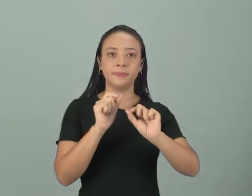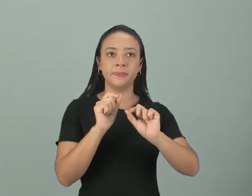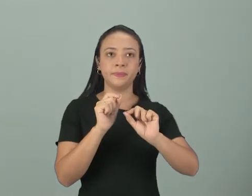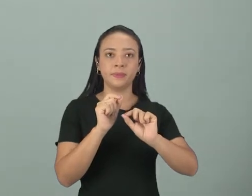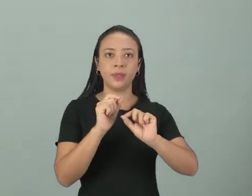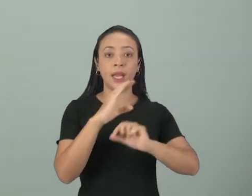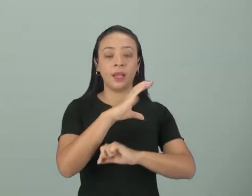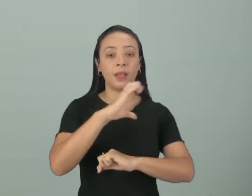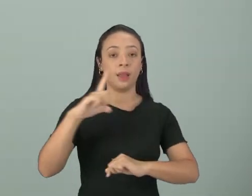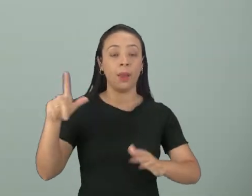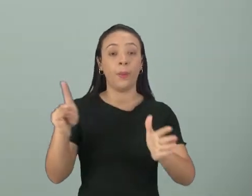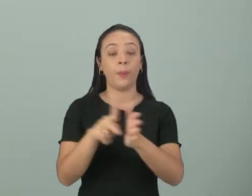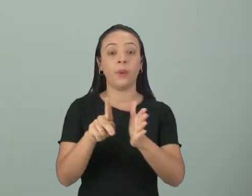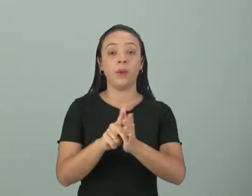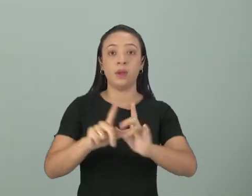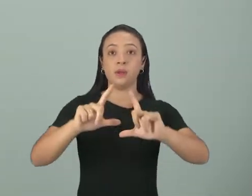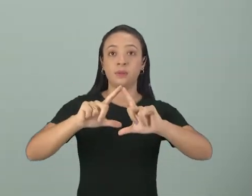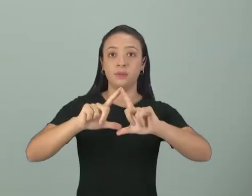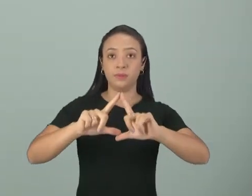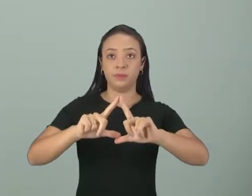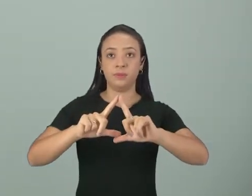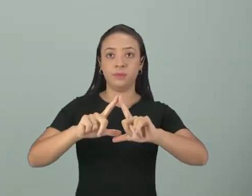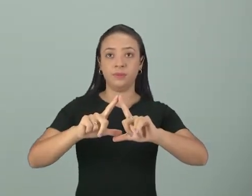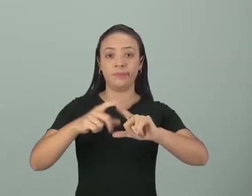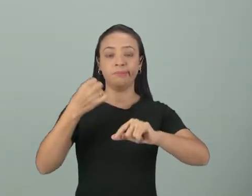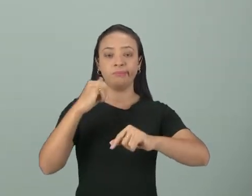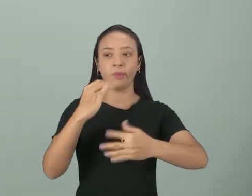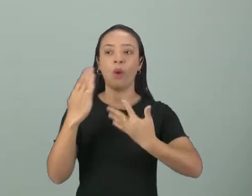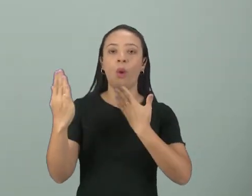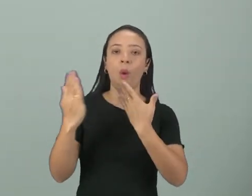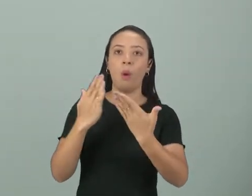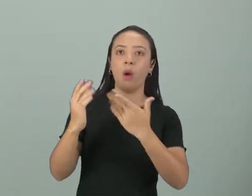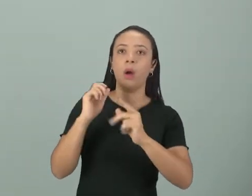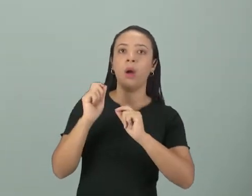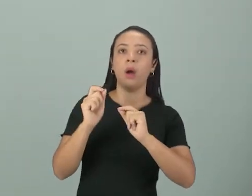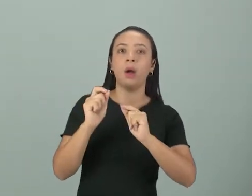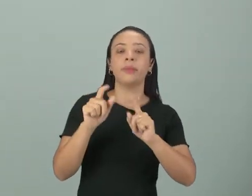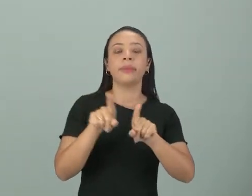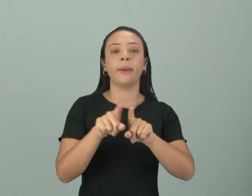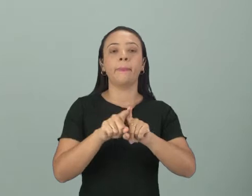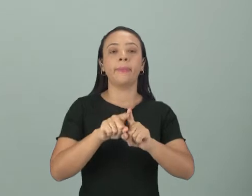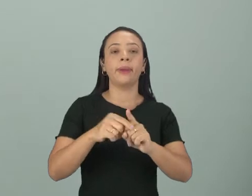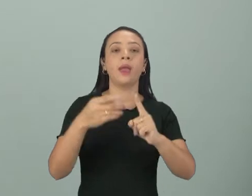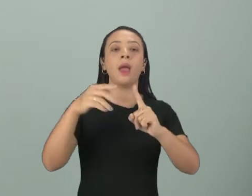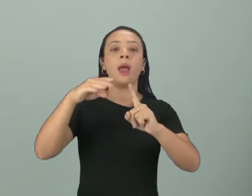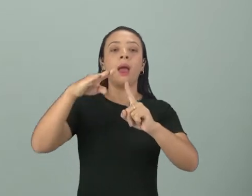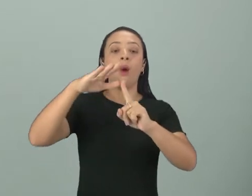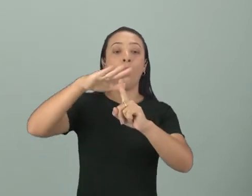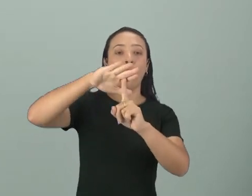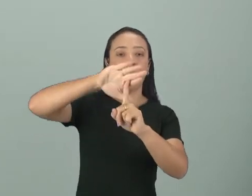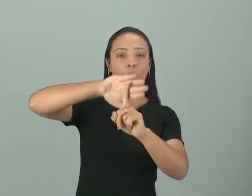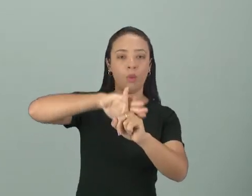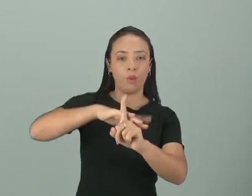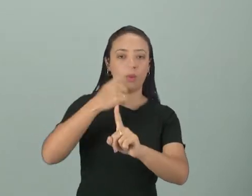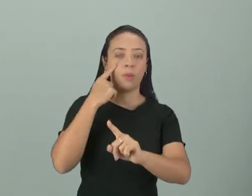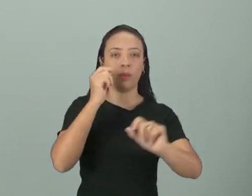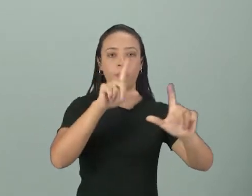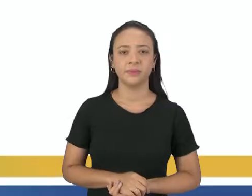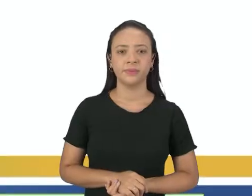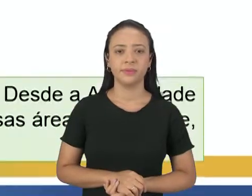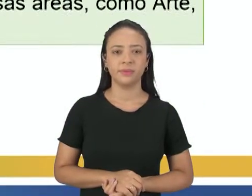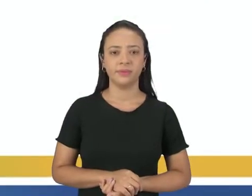a classificação dos triângulos em relação às medidas dos seus lados. Então acompanhe comigo na sua tela.